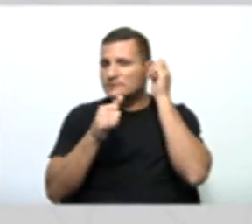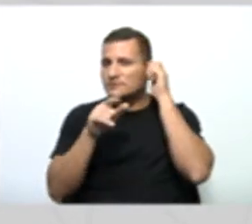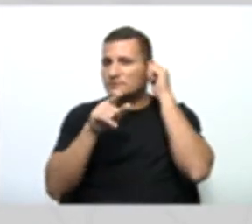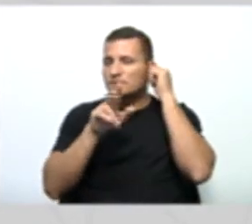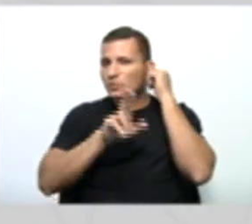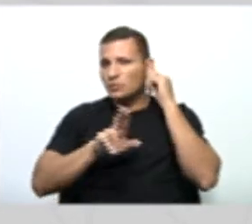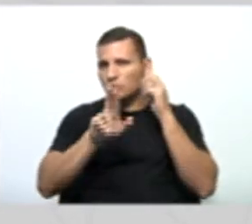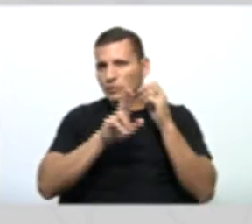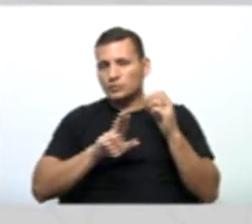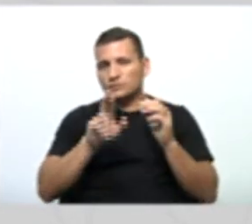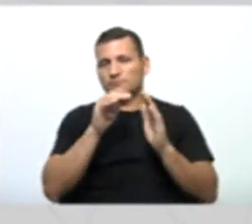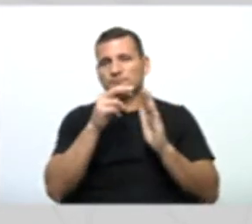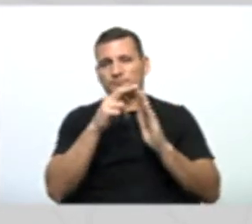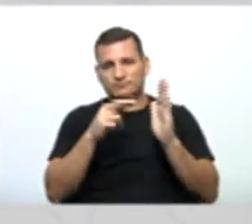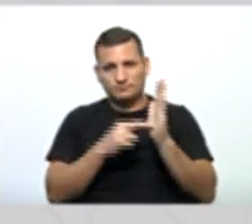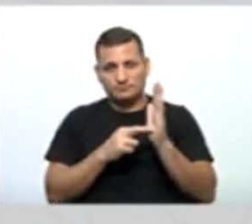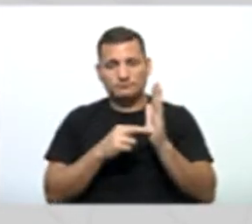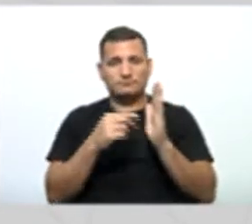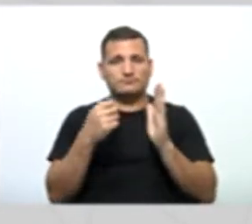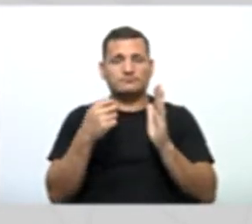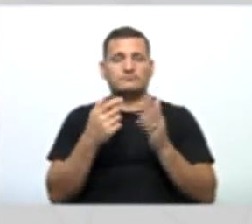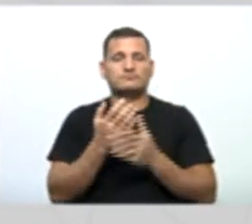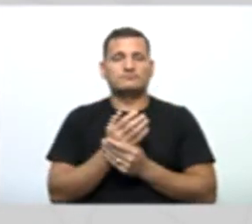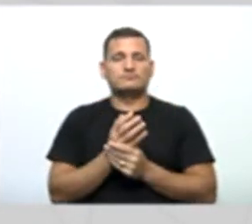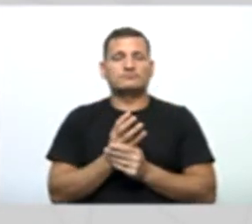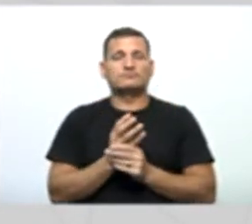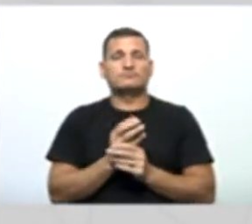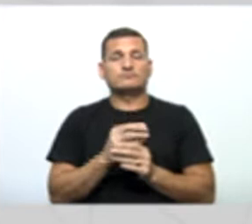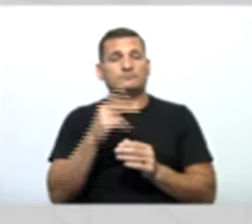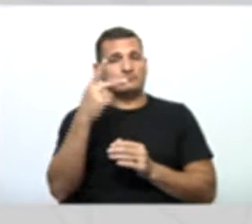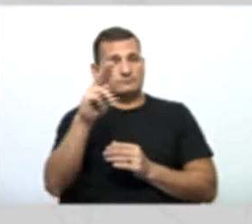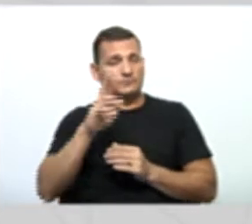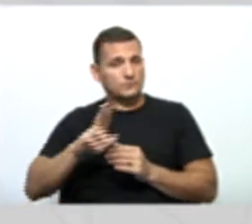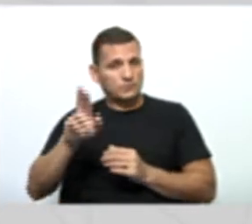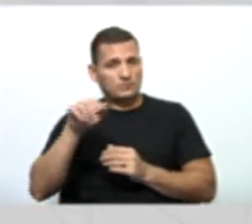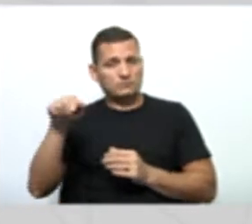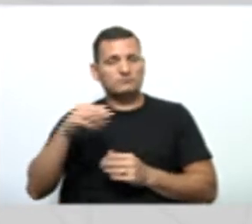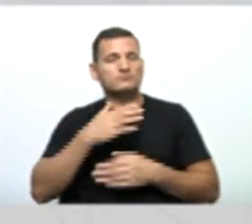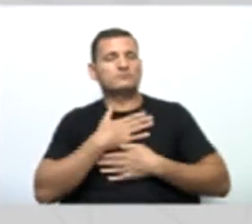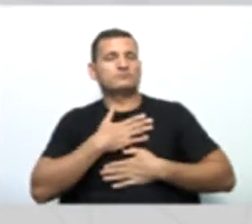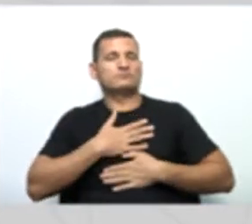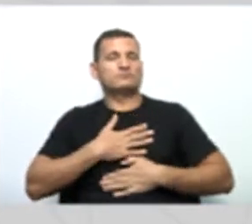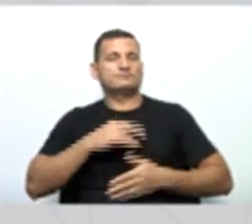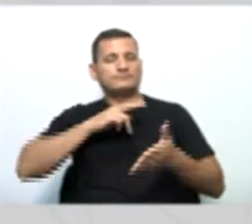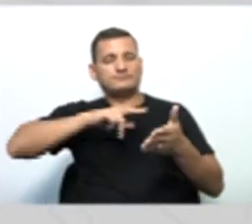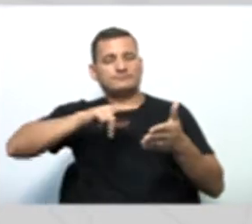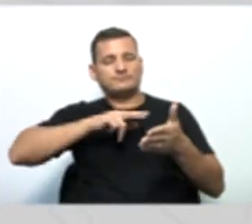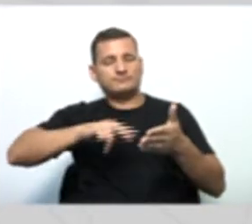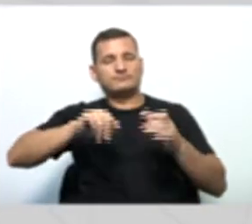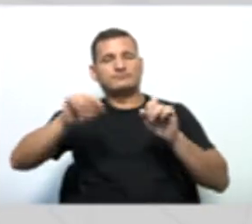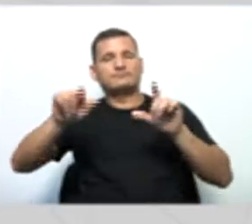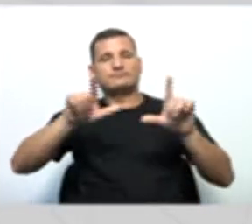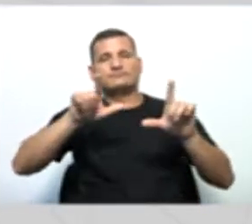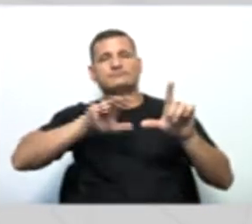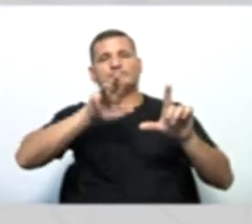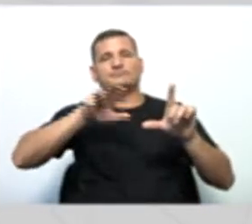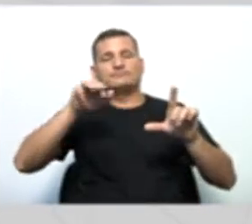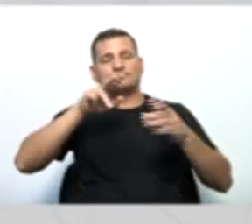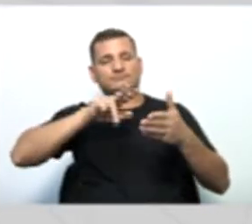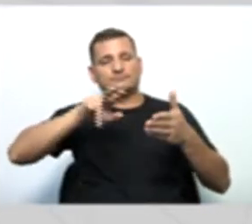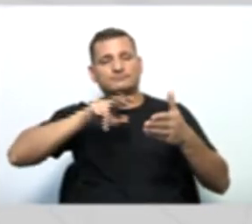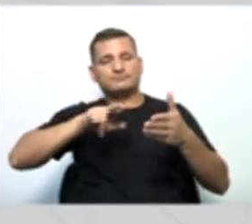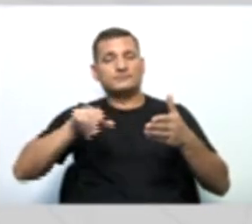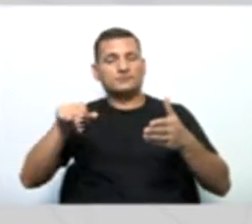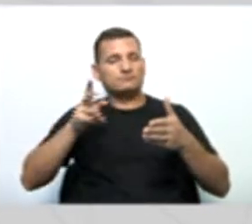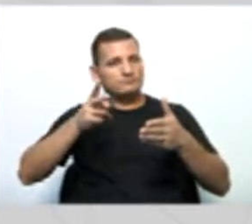tem que deixar o usuário confortável, né, à vontade, e com certeza ele